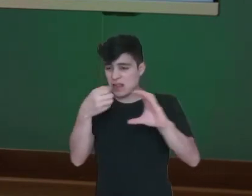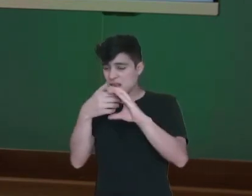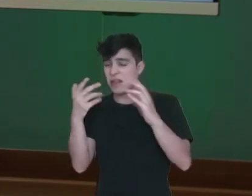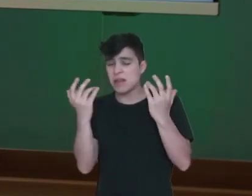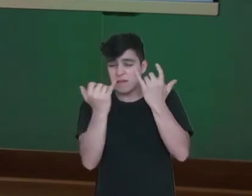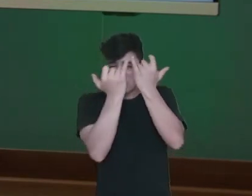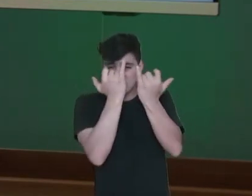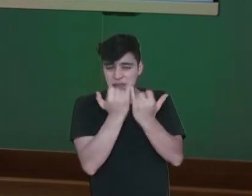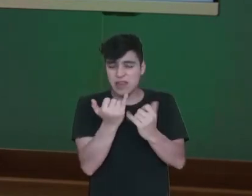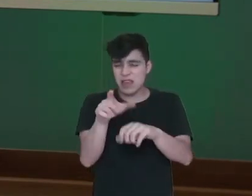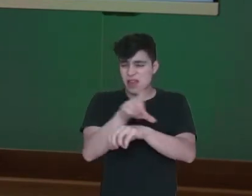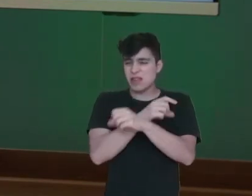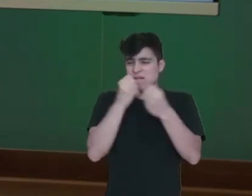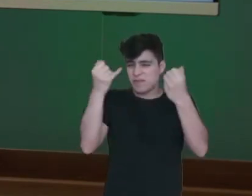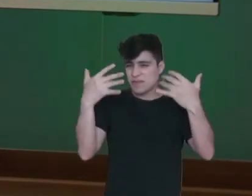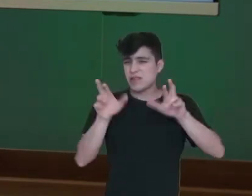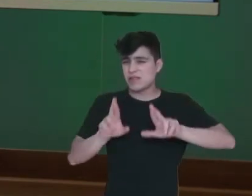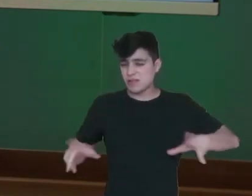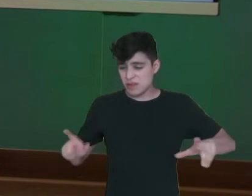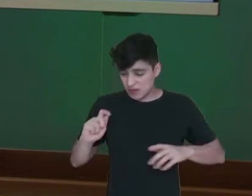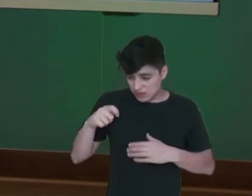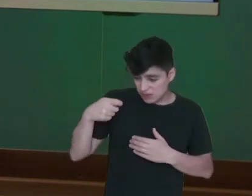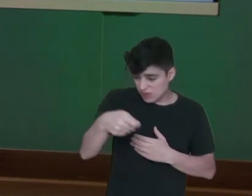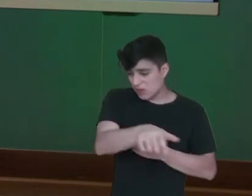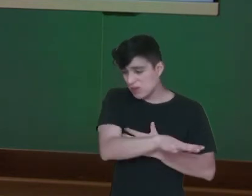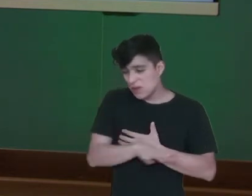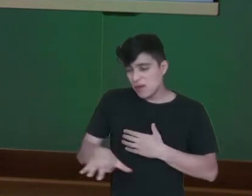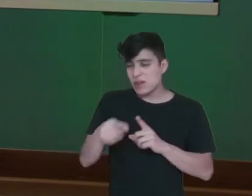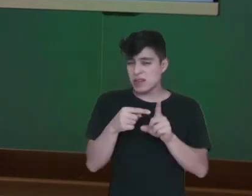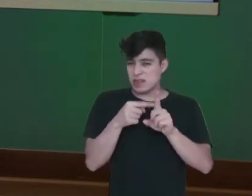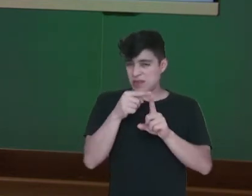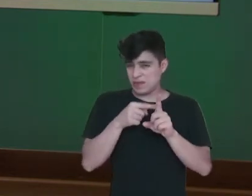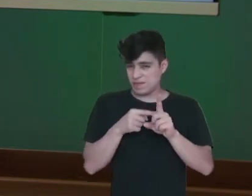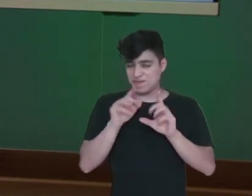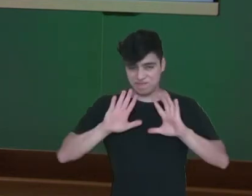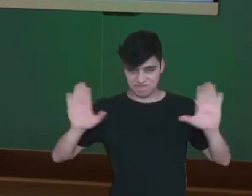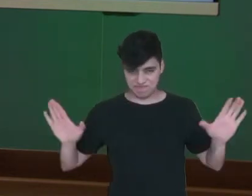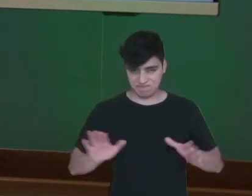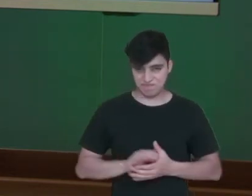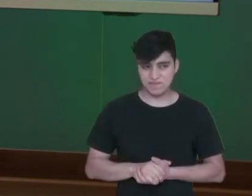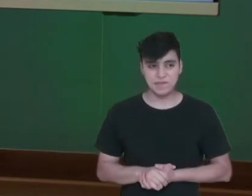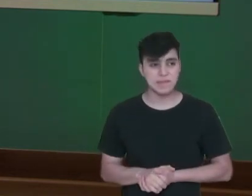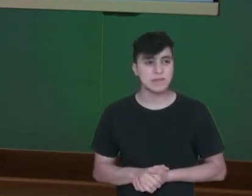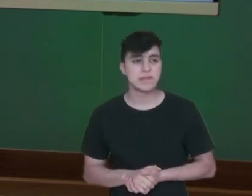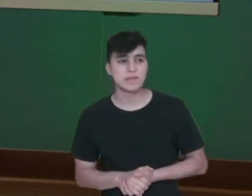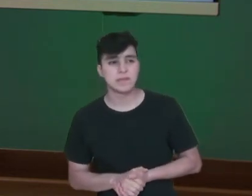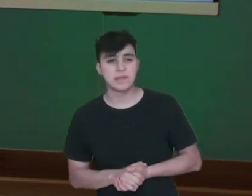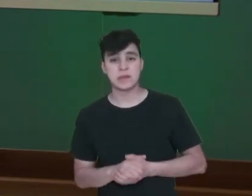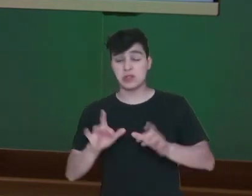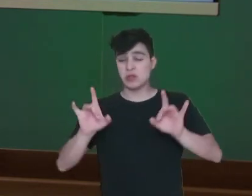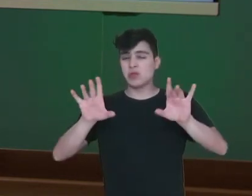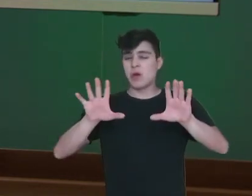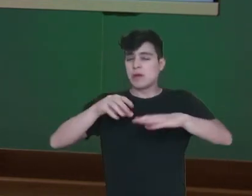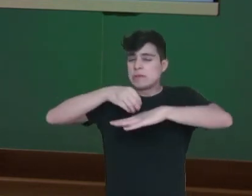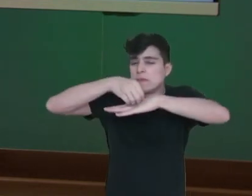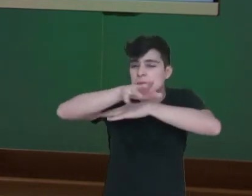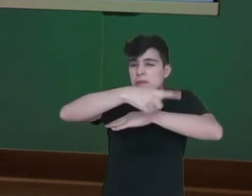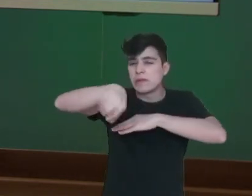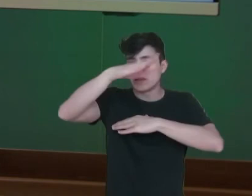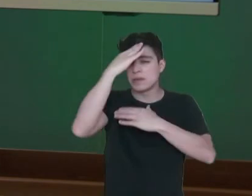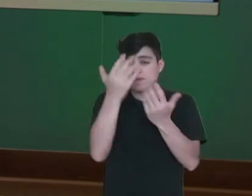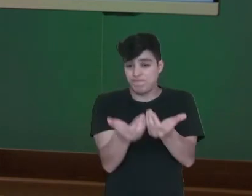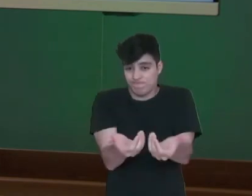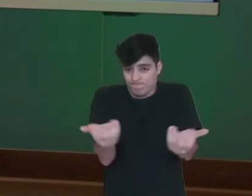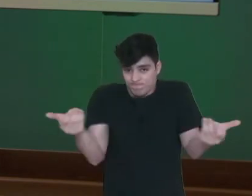diferenças a gente já viu que estão ligadas à questão ali das temperaturas mais baixas, certo? Então, só para estabelecer essa diferença.